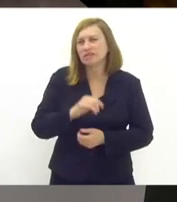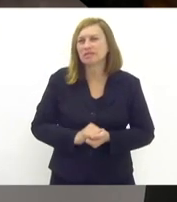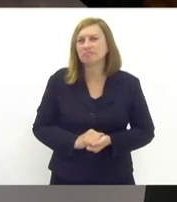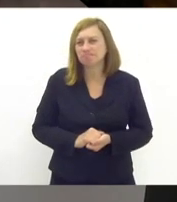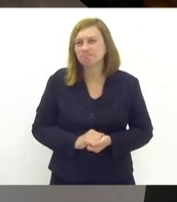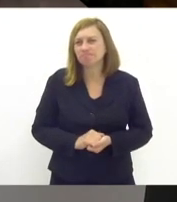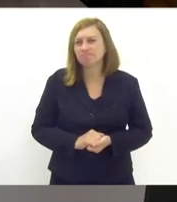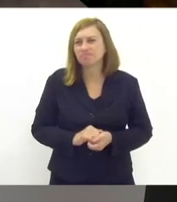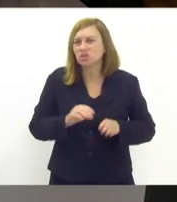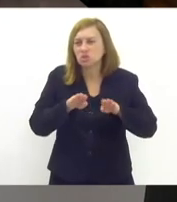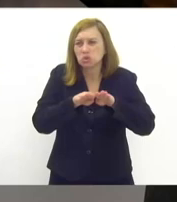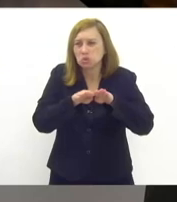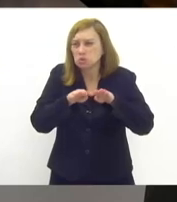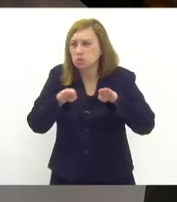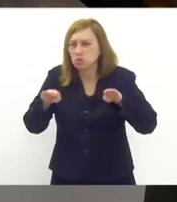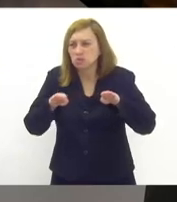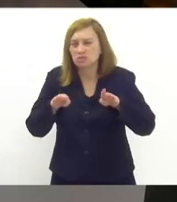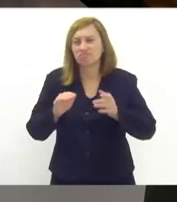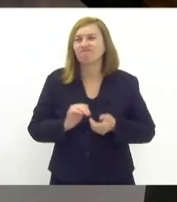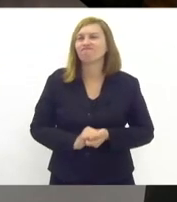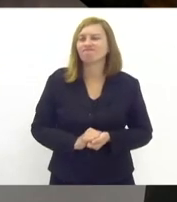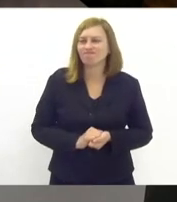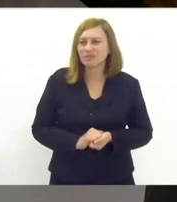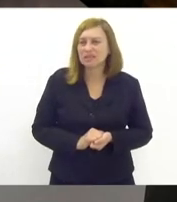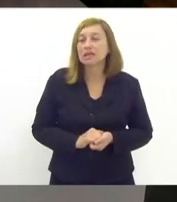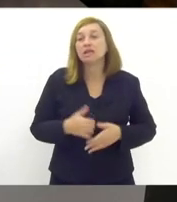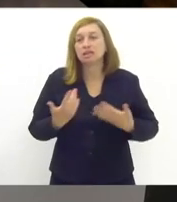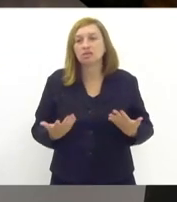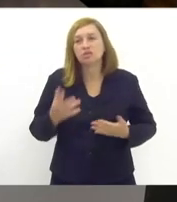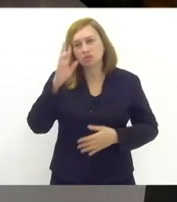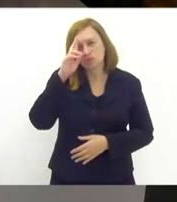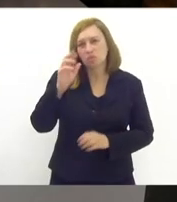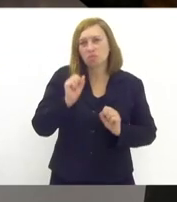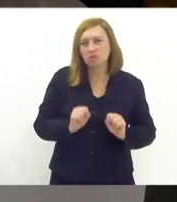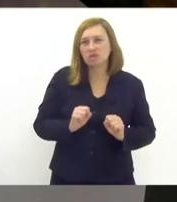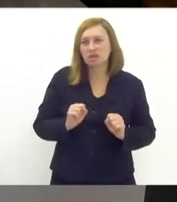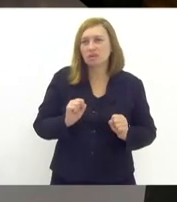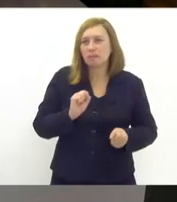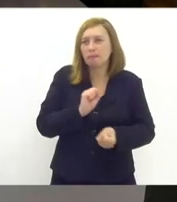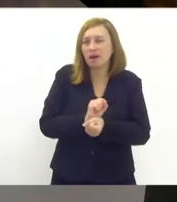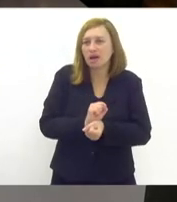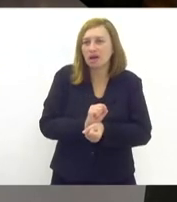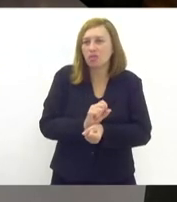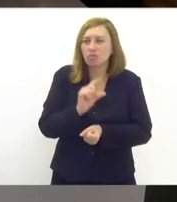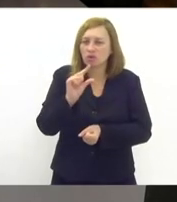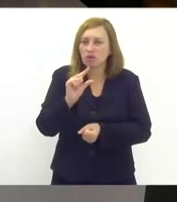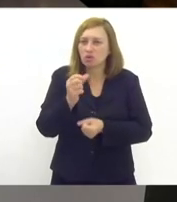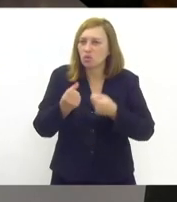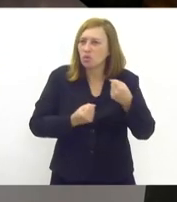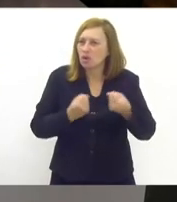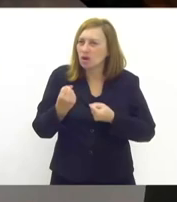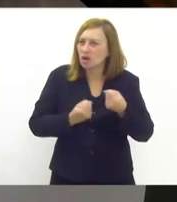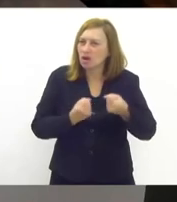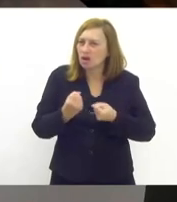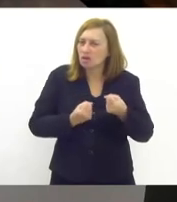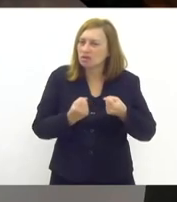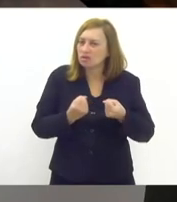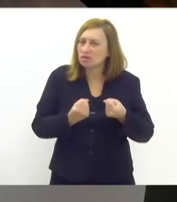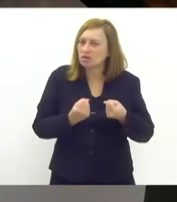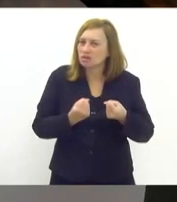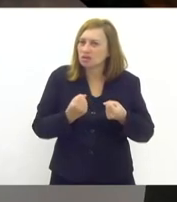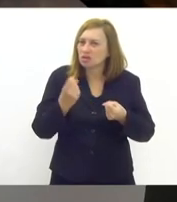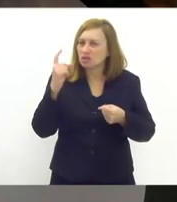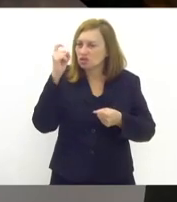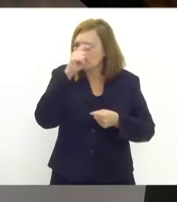está falhando. Então, se o senhor puder até parar um pouquinho o carro, se não for muito